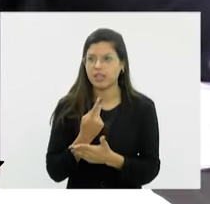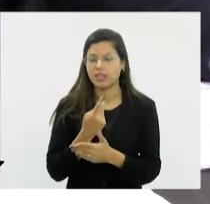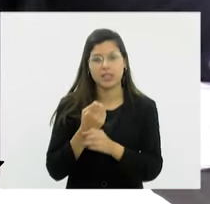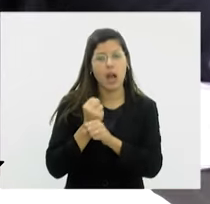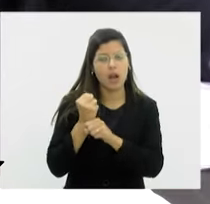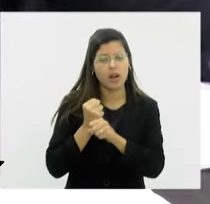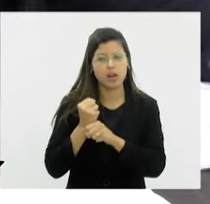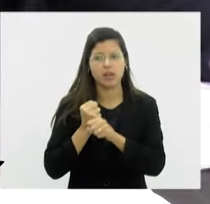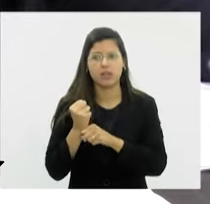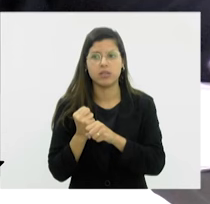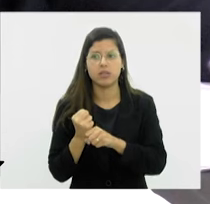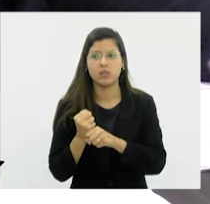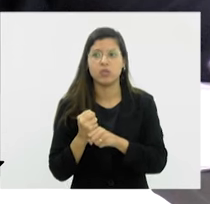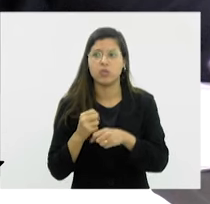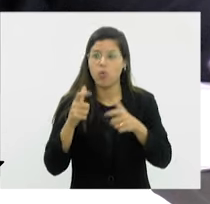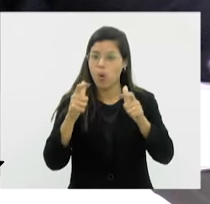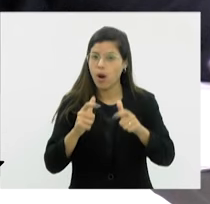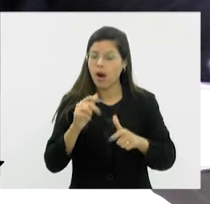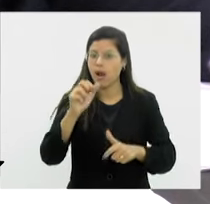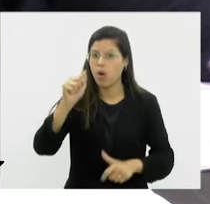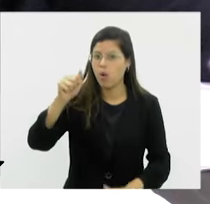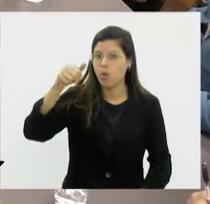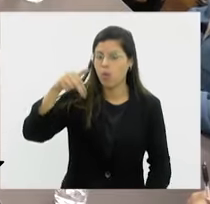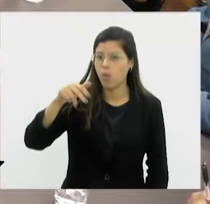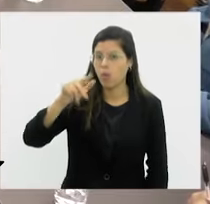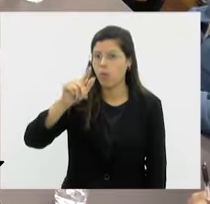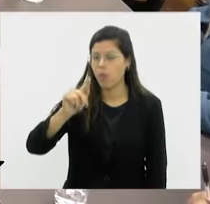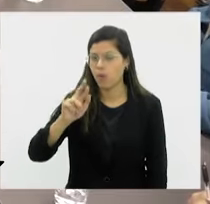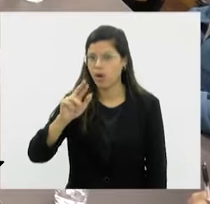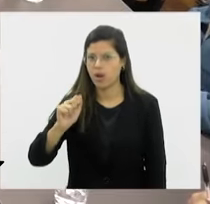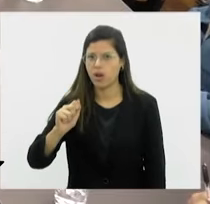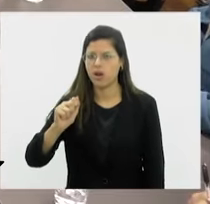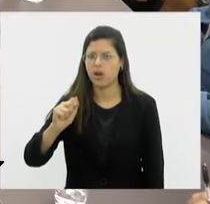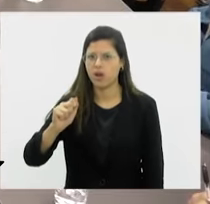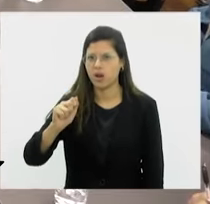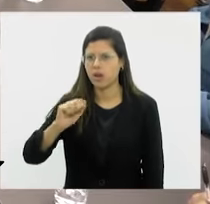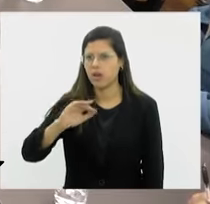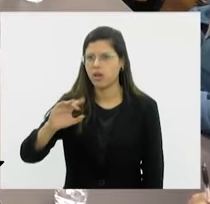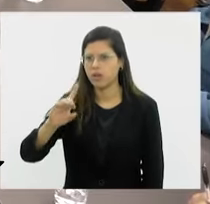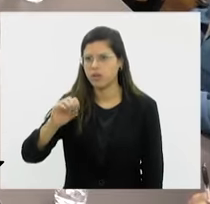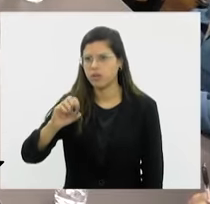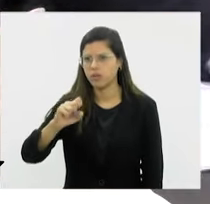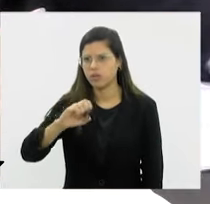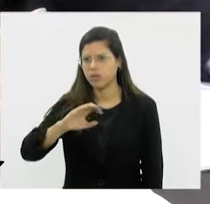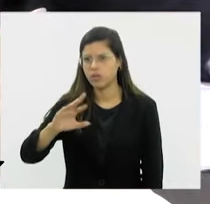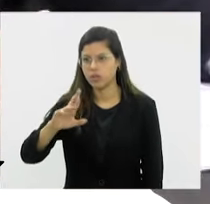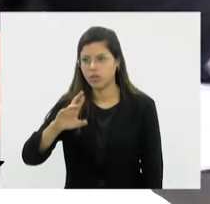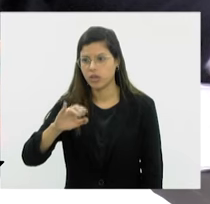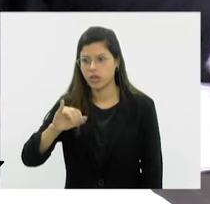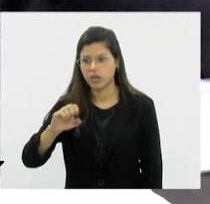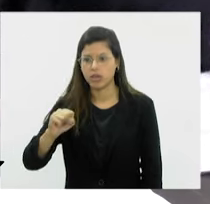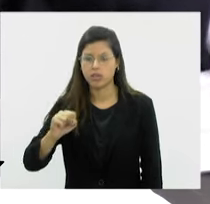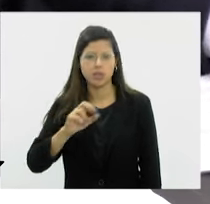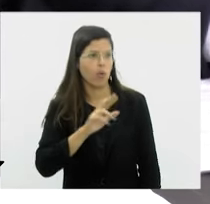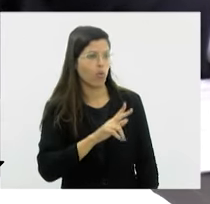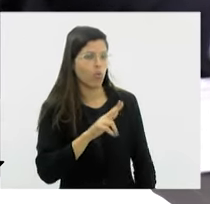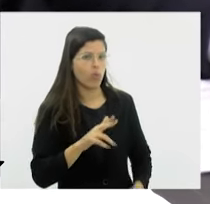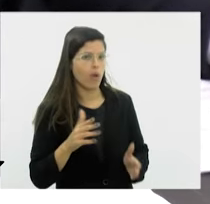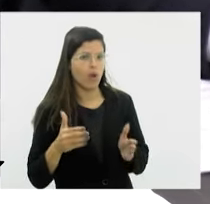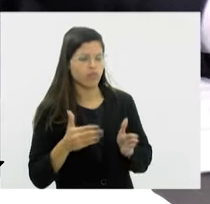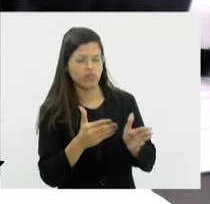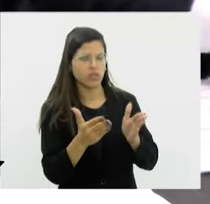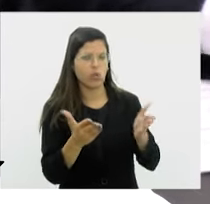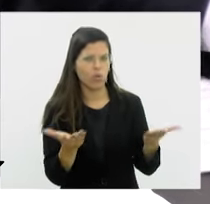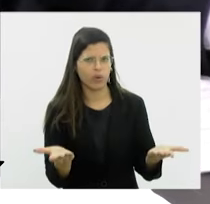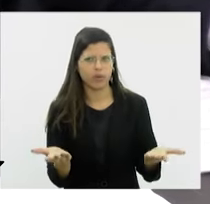na Costa Verde, em Angra dos Reis. Pode até um dia aparecer, então, mas não é. Não é circuito. É um circuito que já acontece há mais de 20 anos. É um circuito estadual